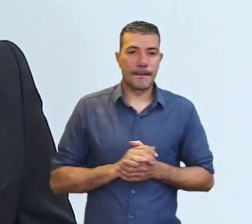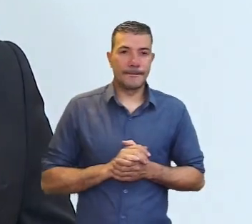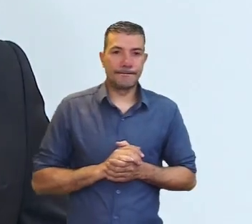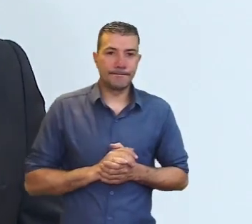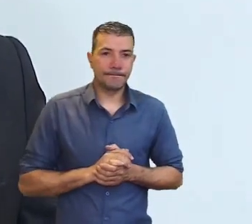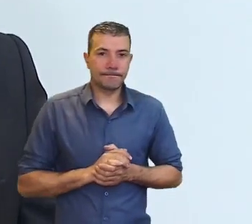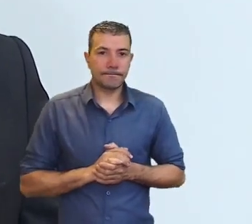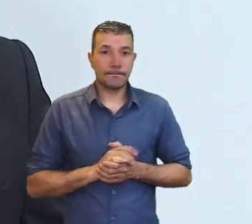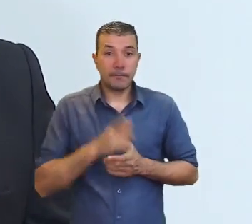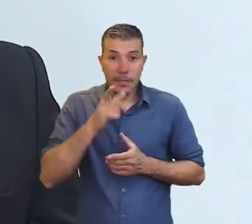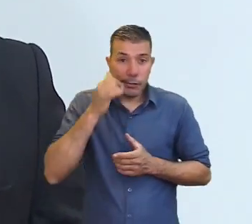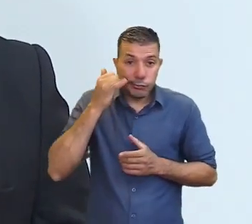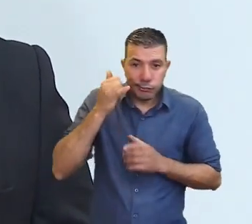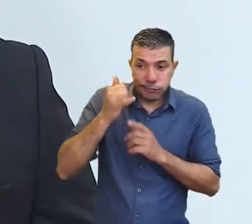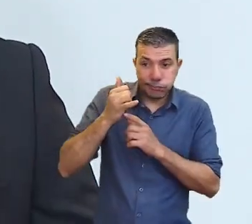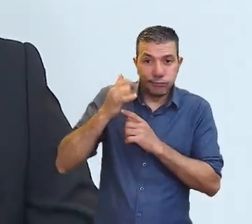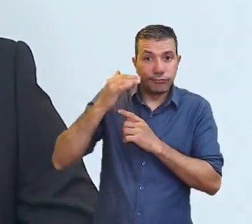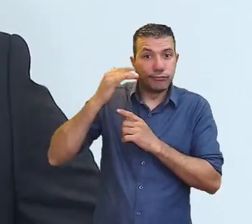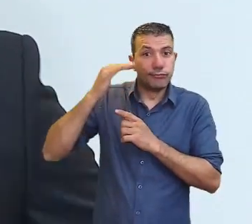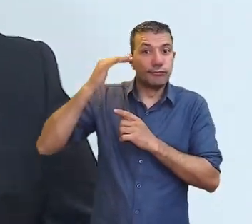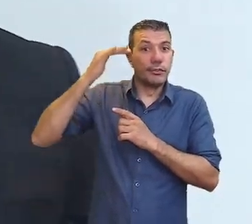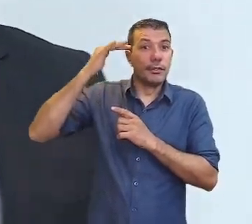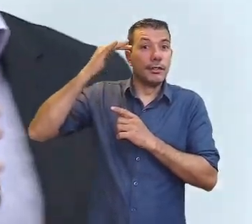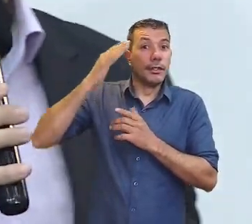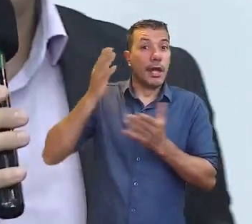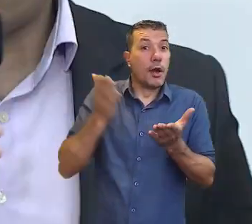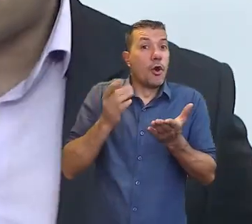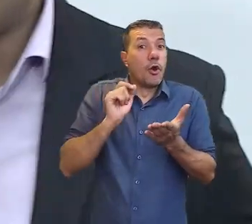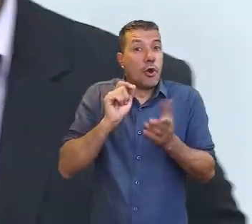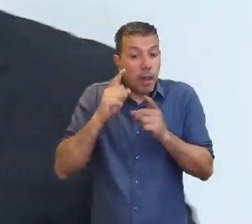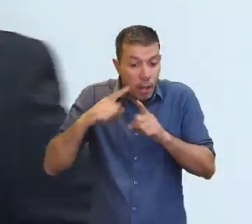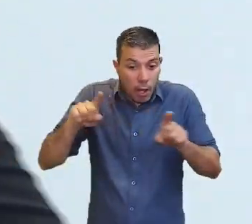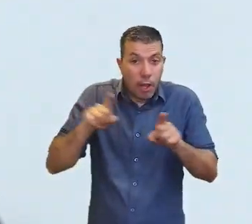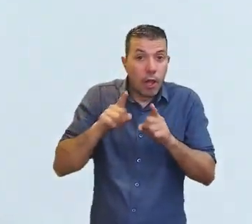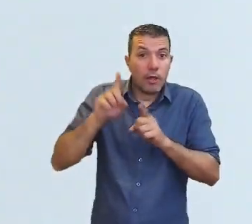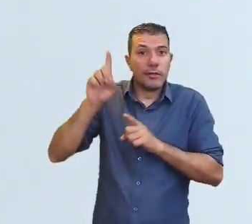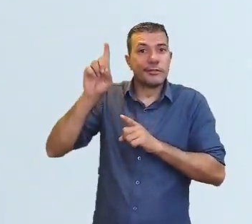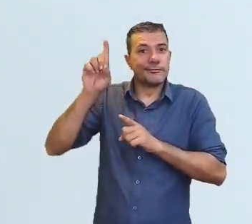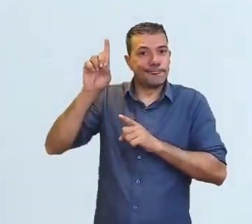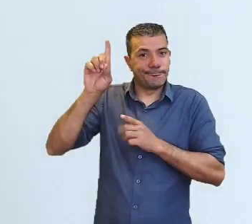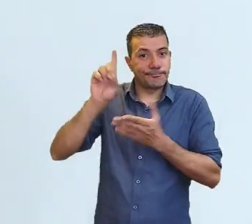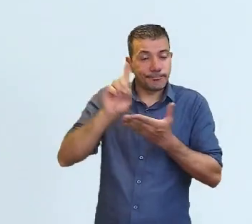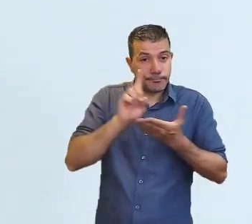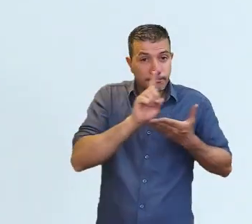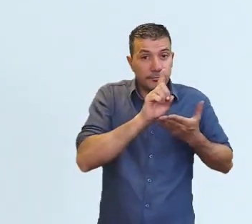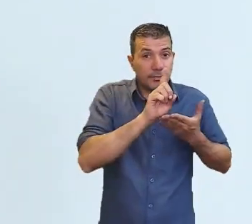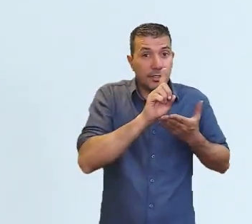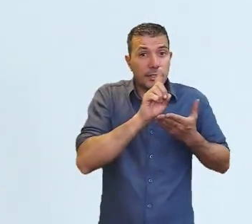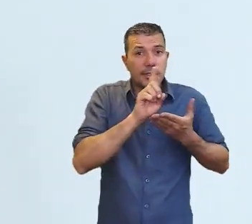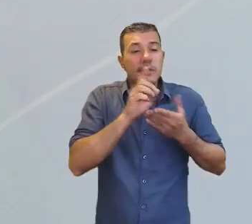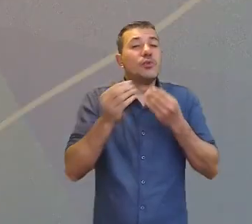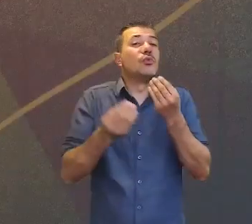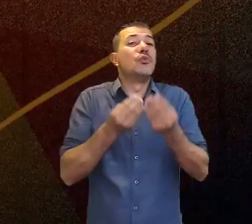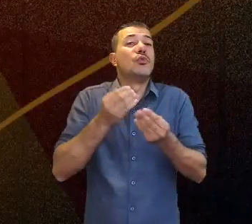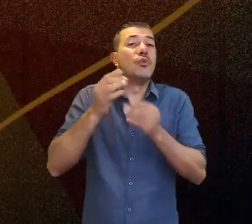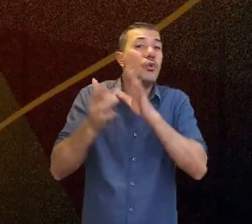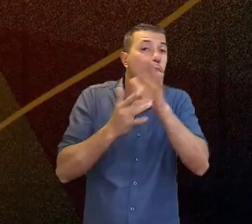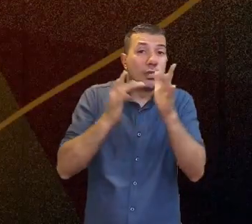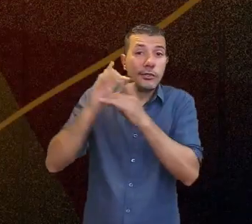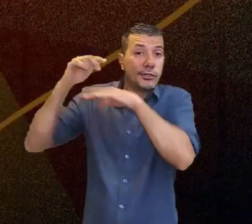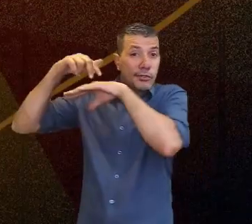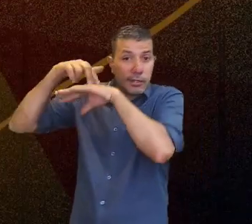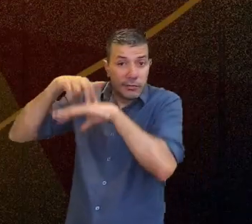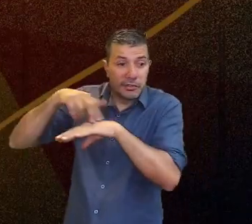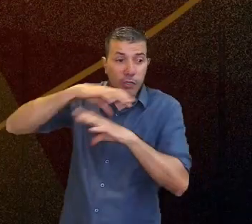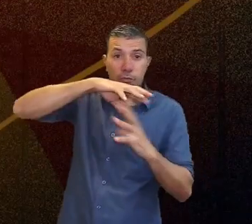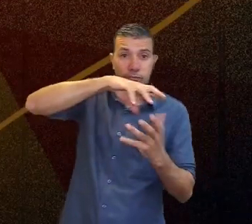seu dispositivo, porque chegou a hora de louvar o nosso Deus. Vamos todos cantar, vamos louvar o nosso Deus eterno através dessa música